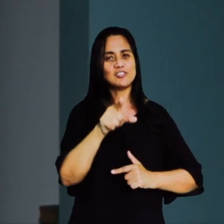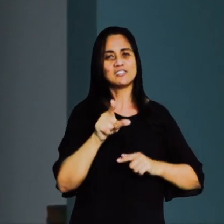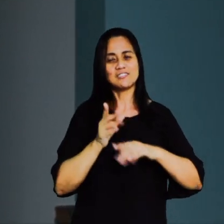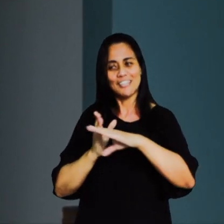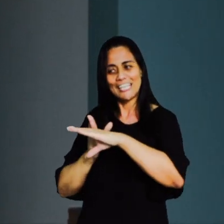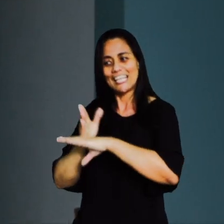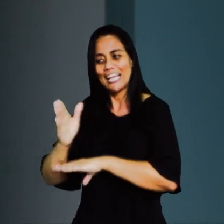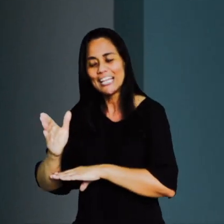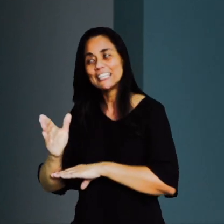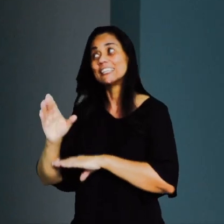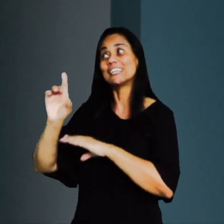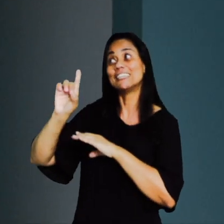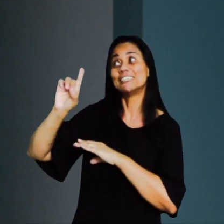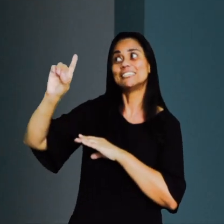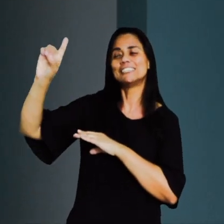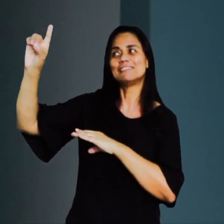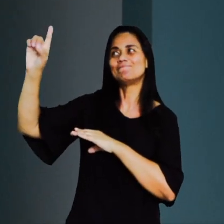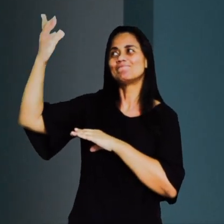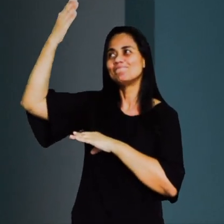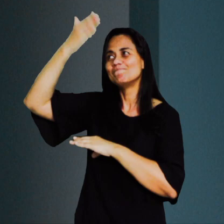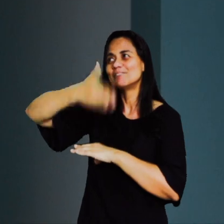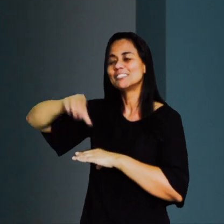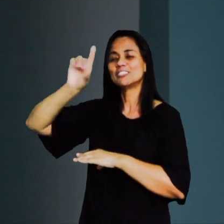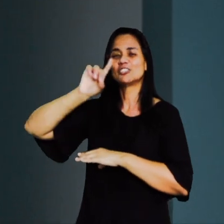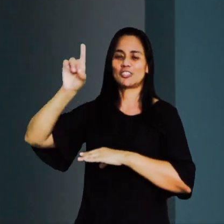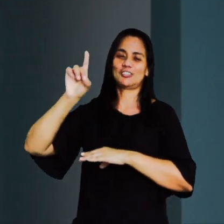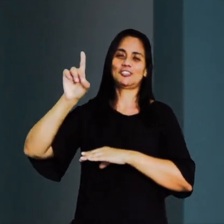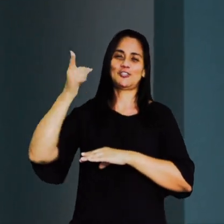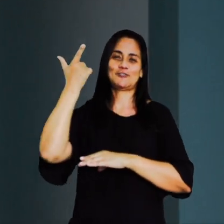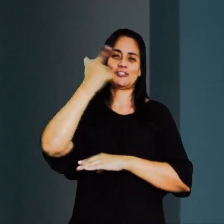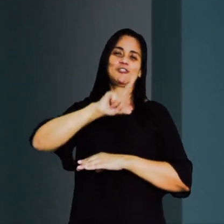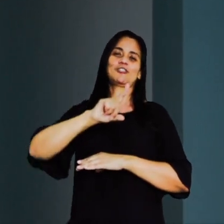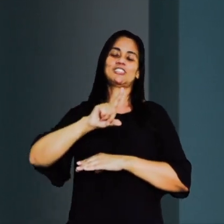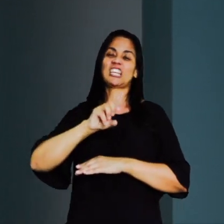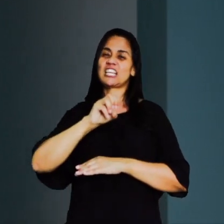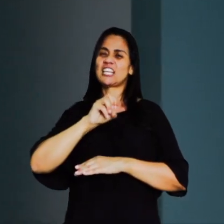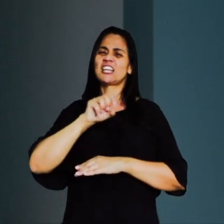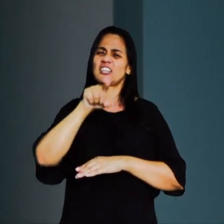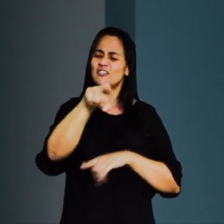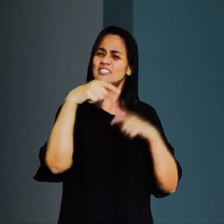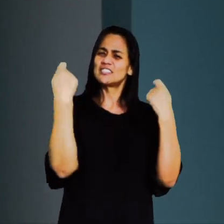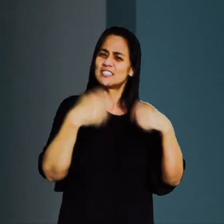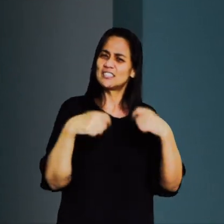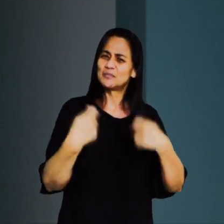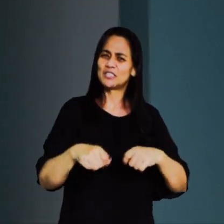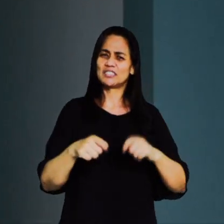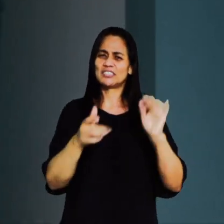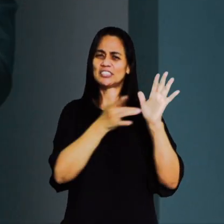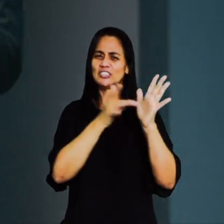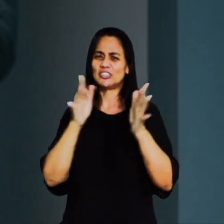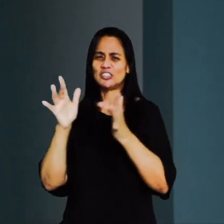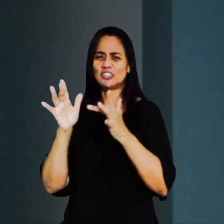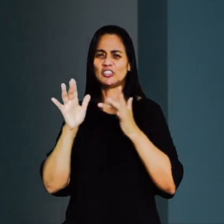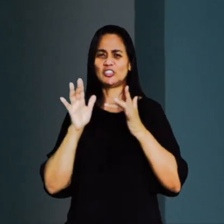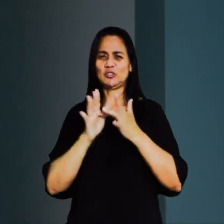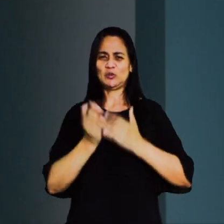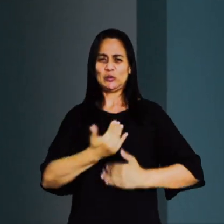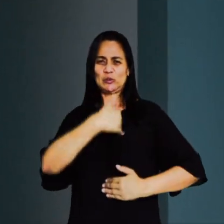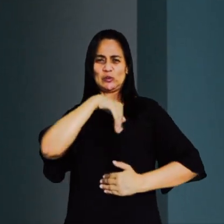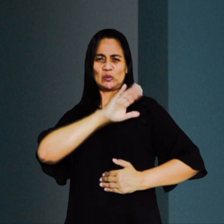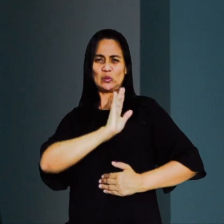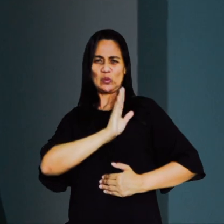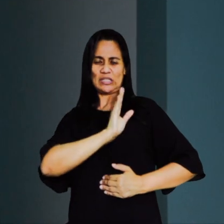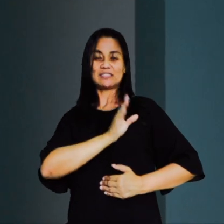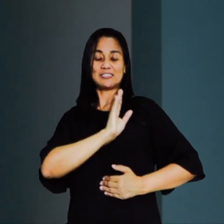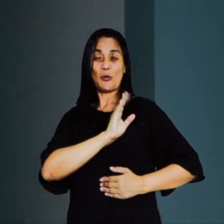não ser através do sangue de Jesus. A porta que ele abriu foi na cruz, e não existe